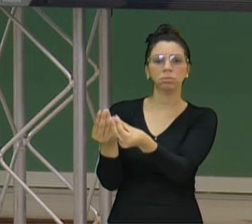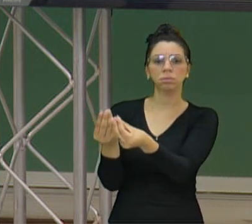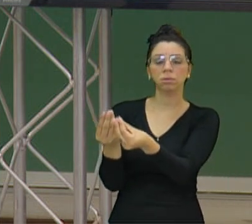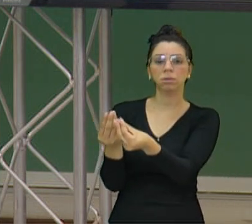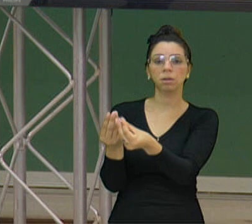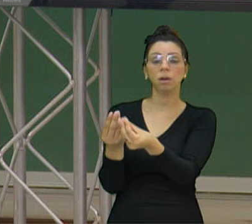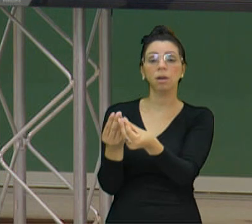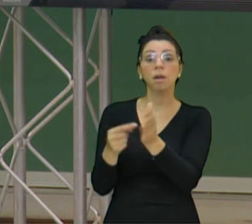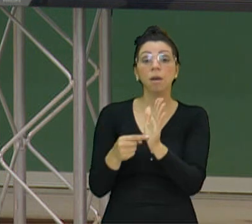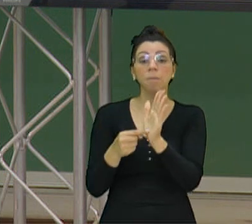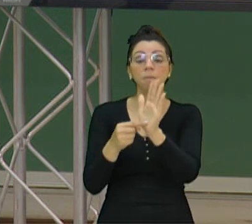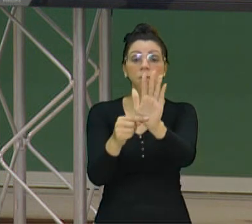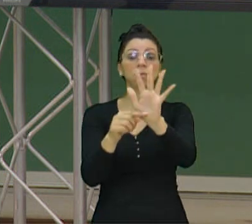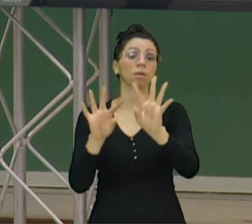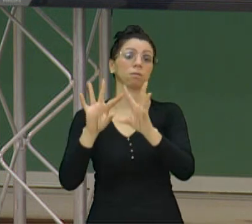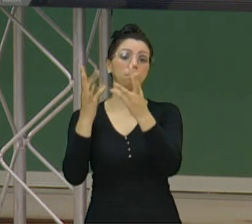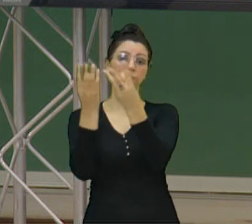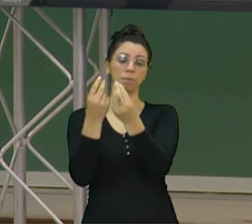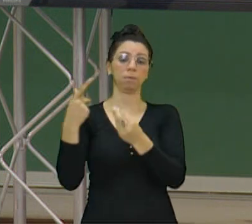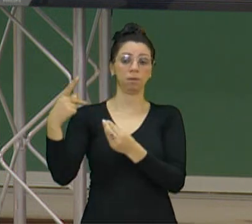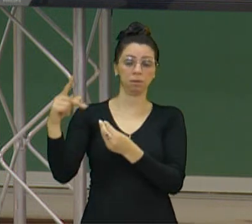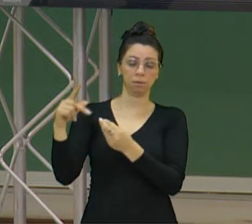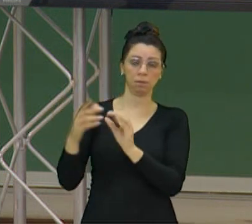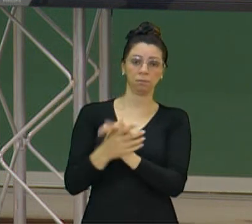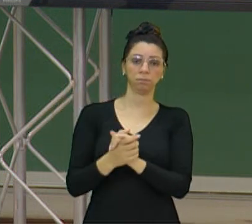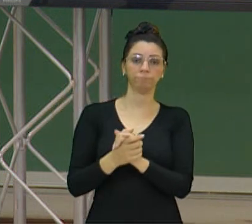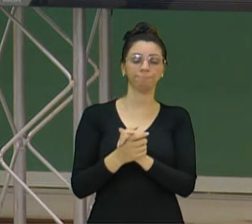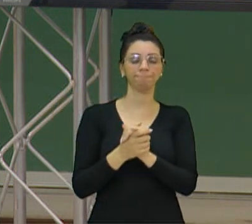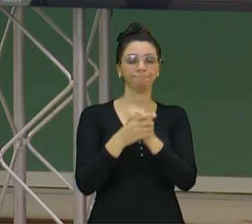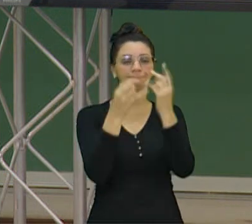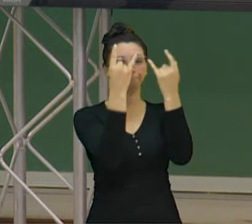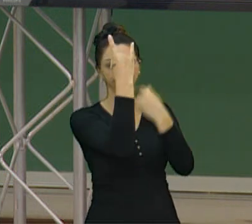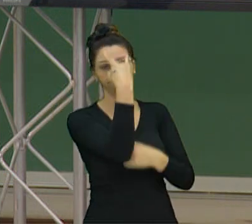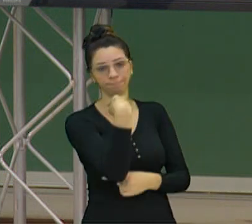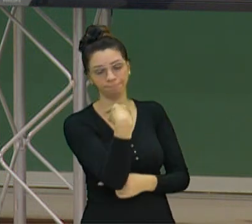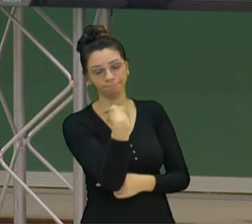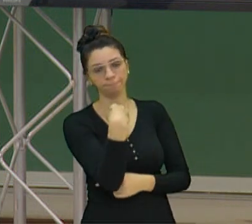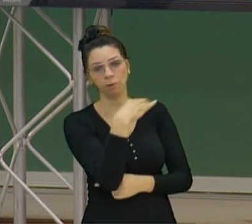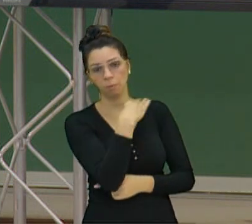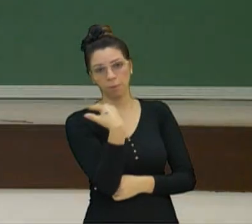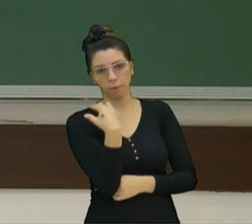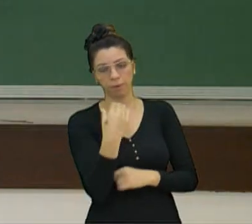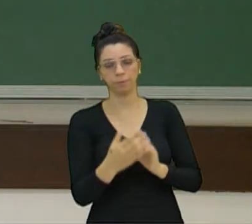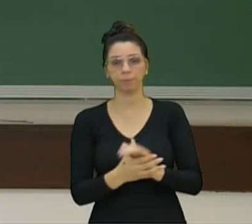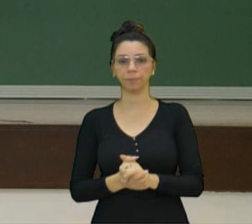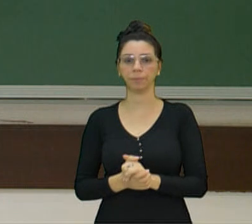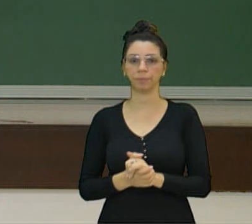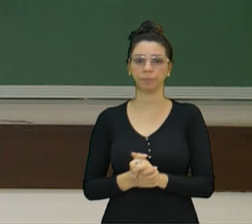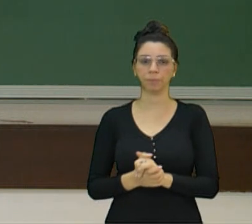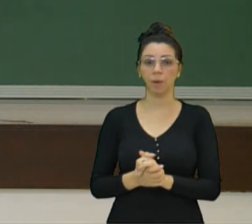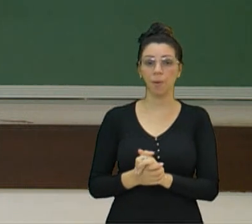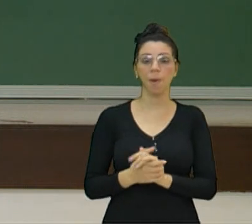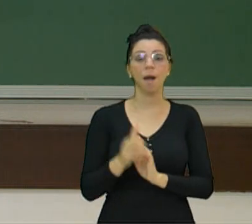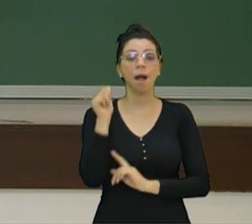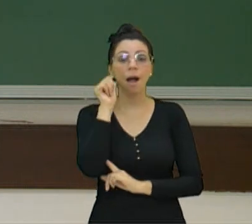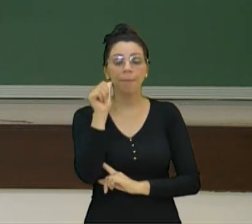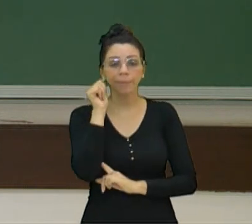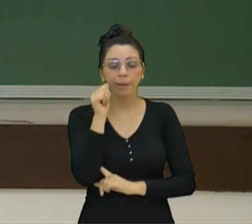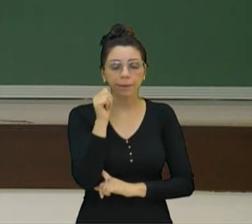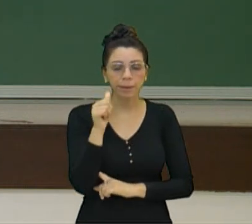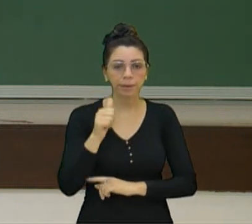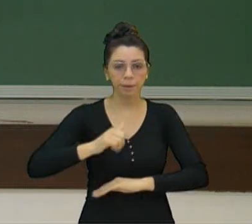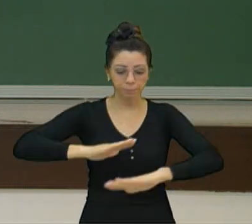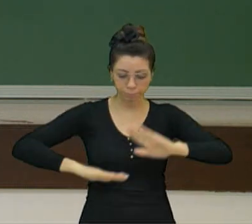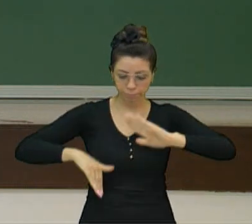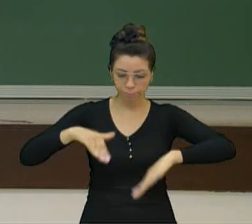as pessoas com quem ela convivia. Dizendo isso, fechou os olhos. A moça pegou o presente que tinha acabado de ganhar